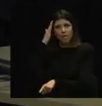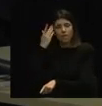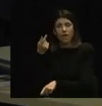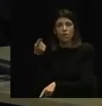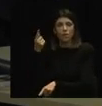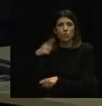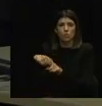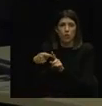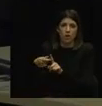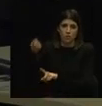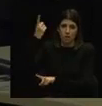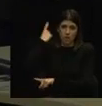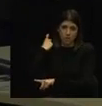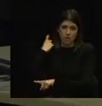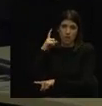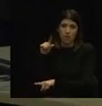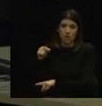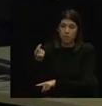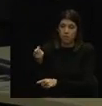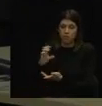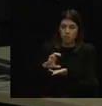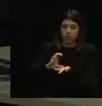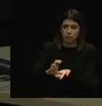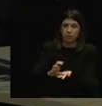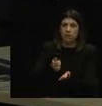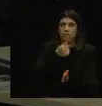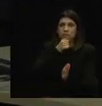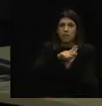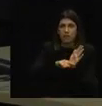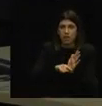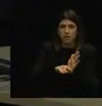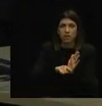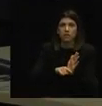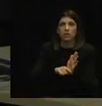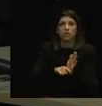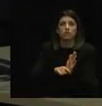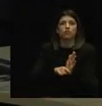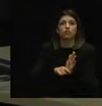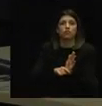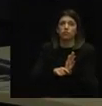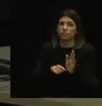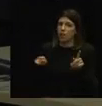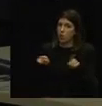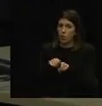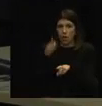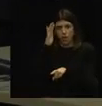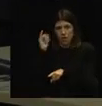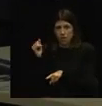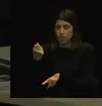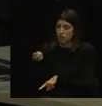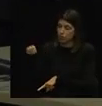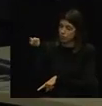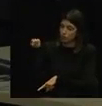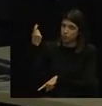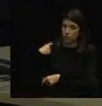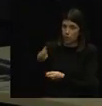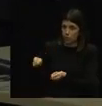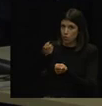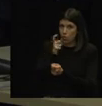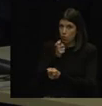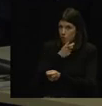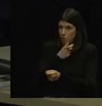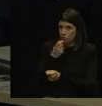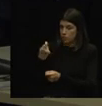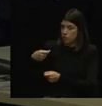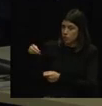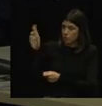ano anterior e uma parte significativa das medidas a concretizar decorre também de compromissos assumidos pelo anterior